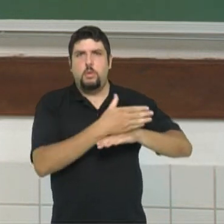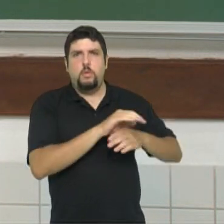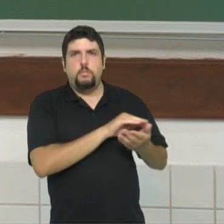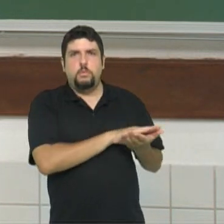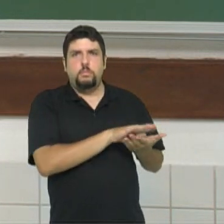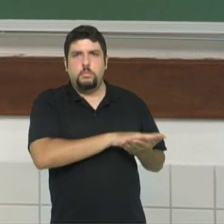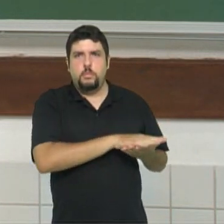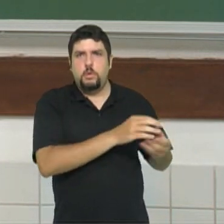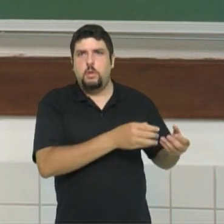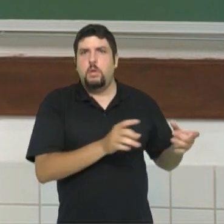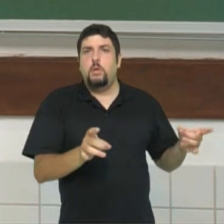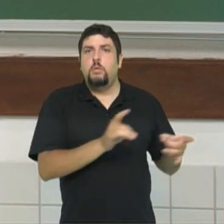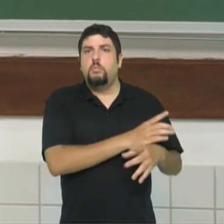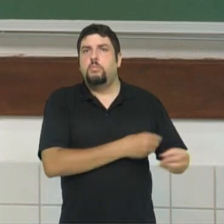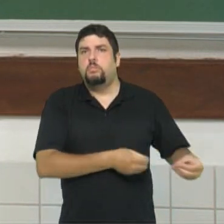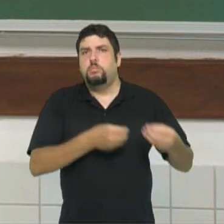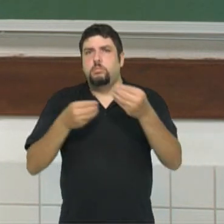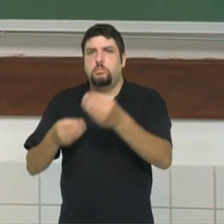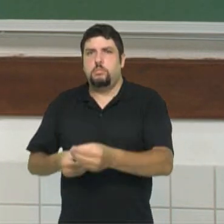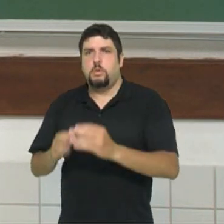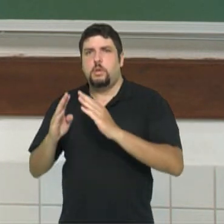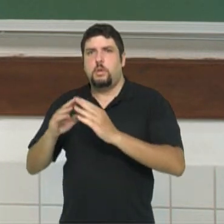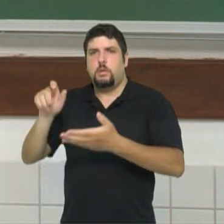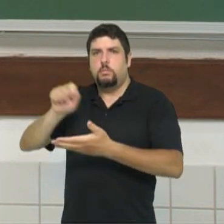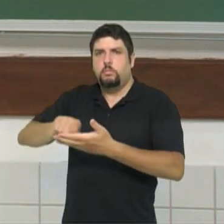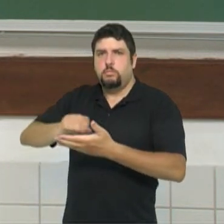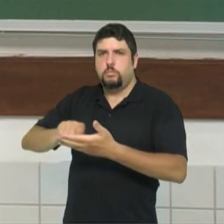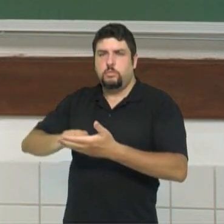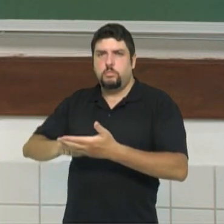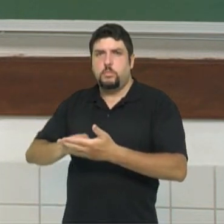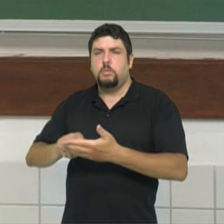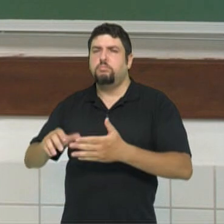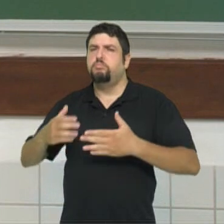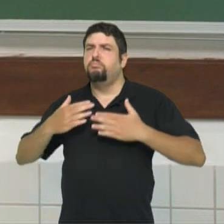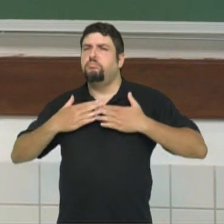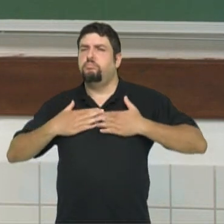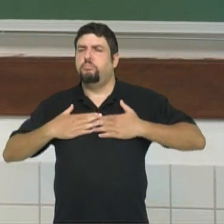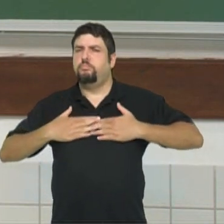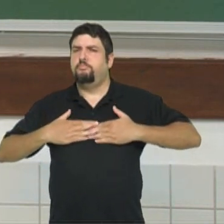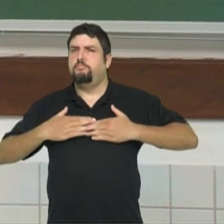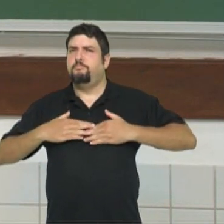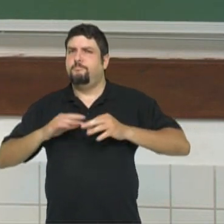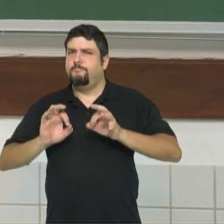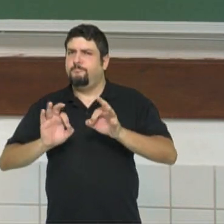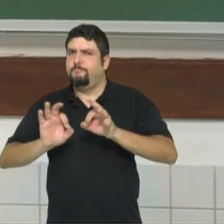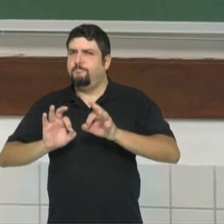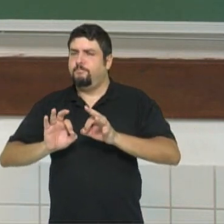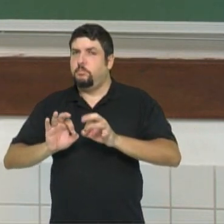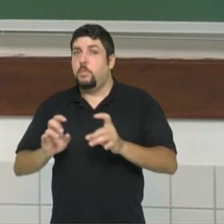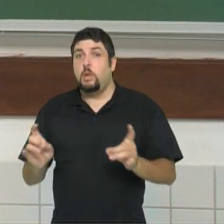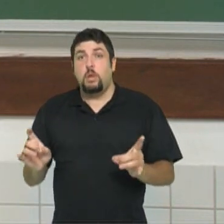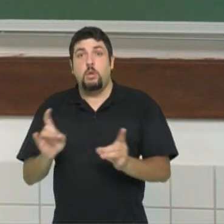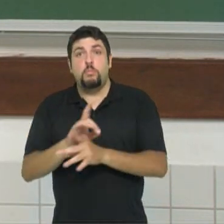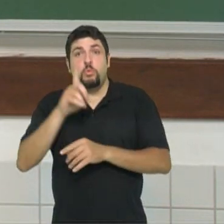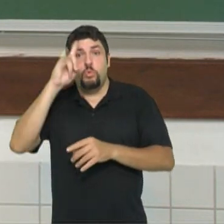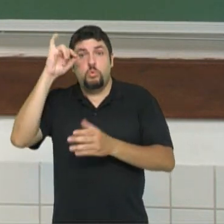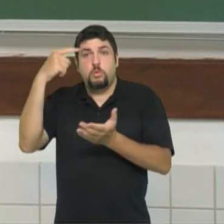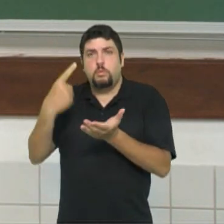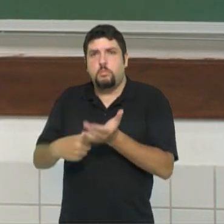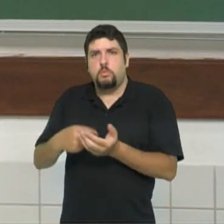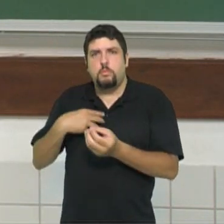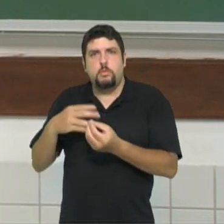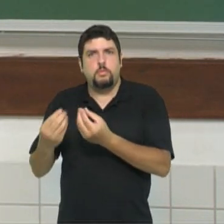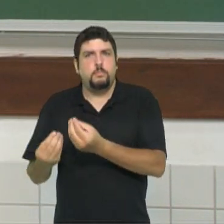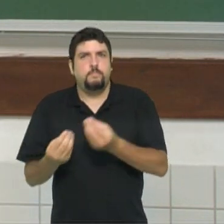impressa, leva para casa, faz com muita dedicação e tem um dia combinado que você entrega na secretaria,